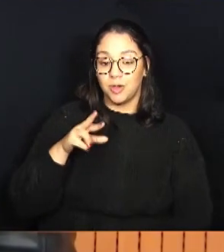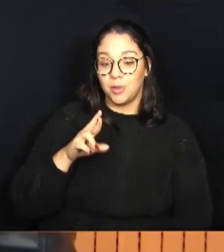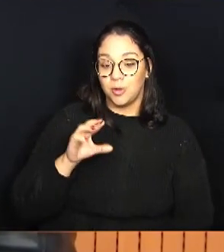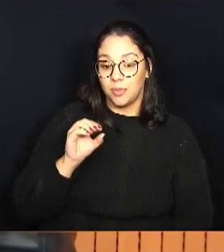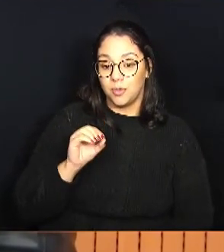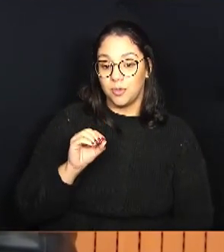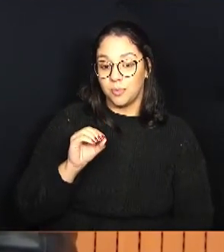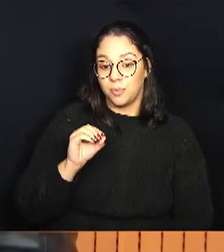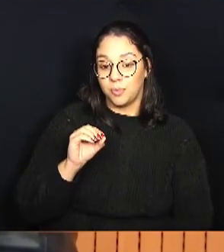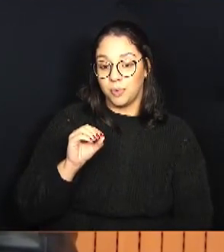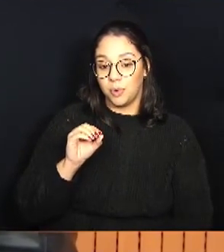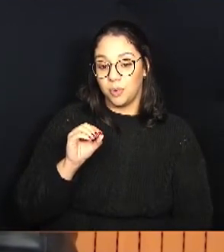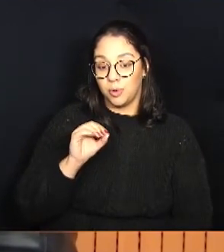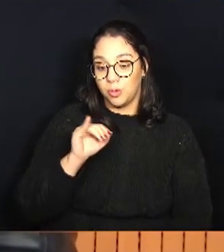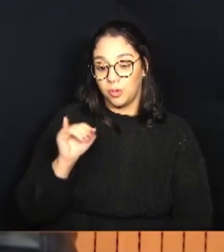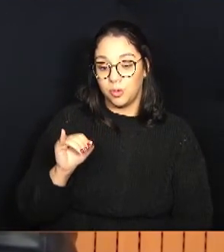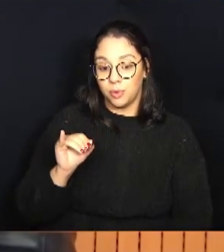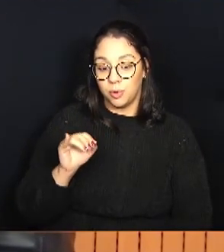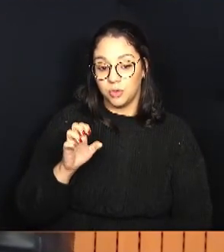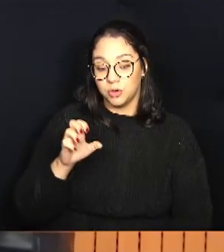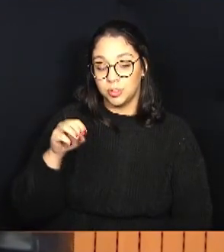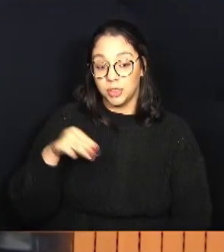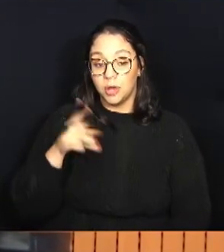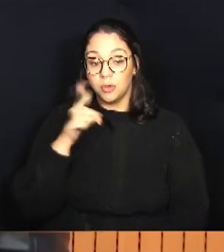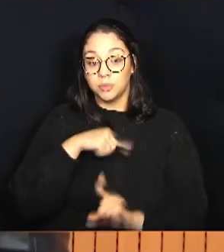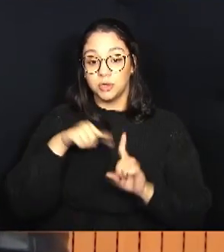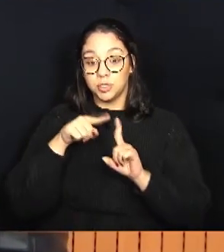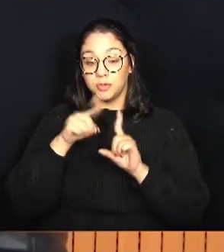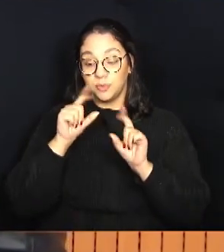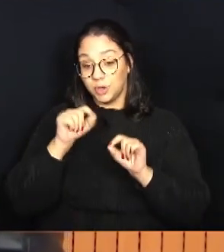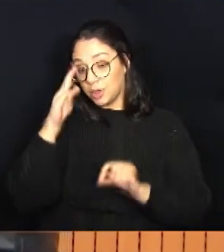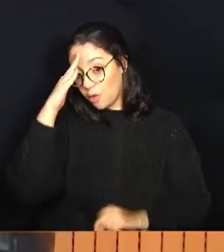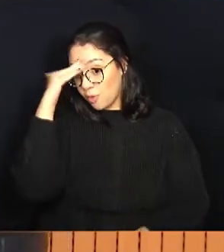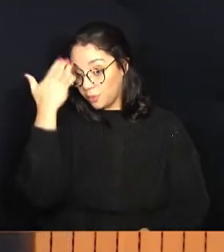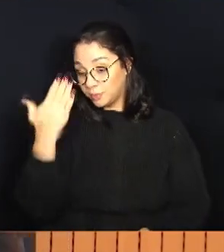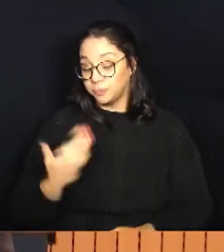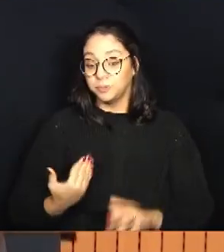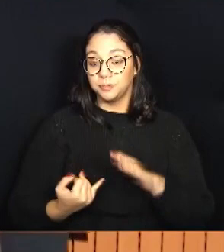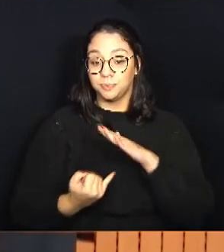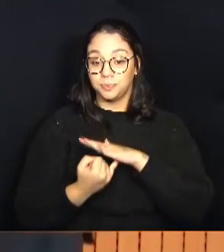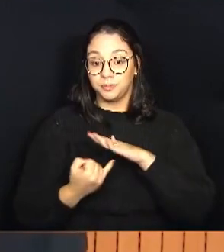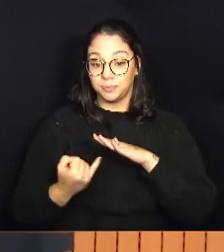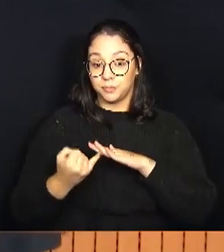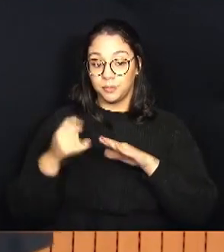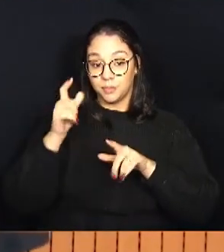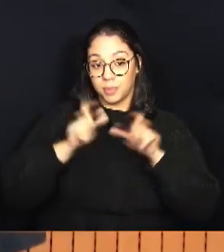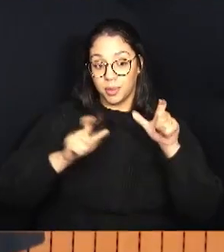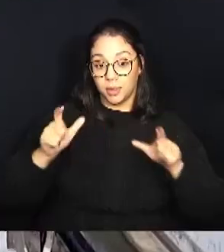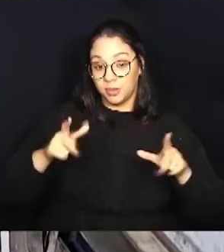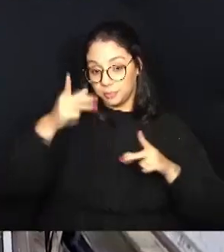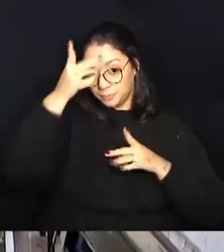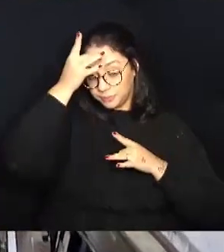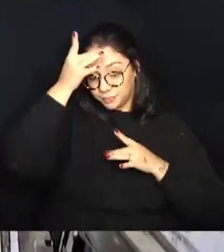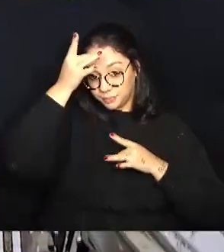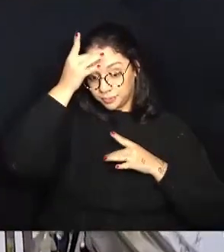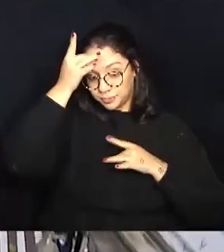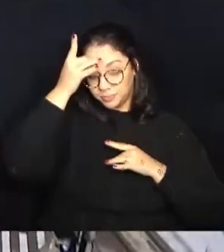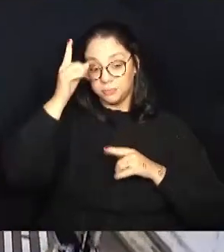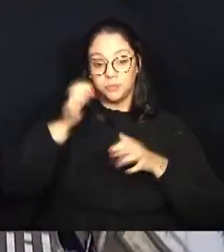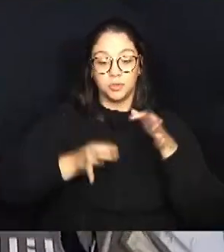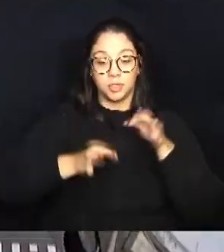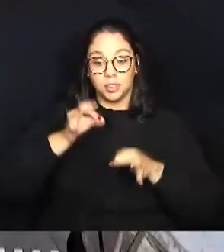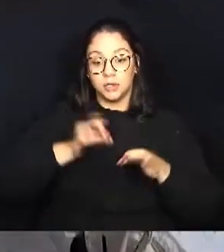Ultraeco. A honraria tem como objetivo homenagear entidades e personalidades jurídicas que